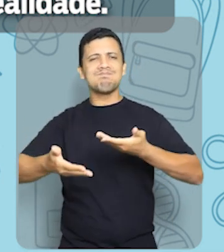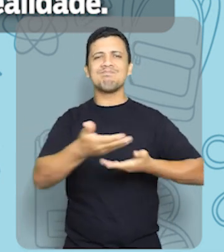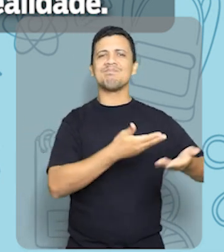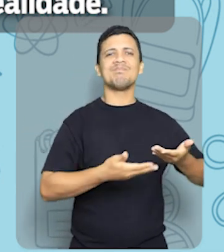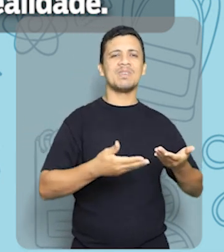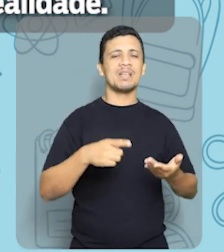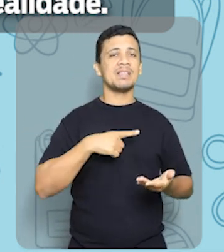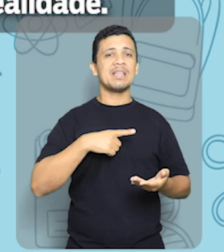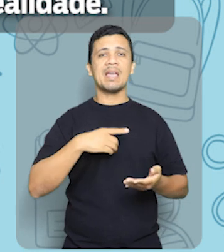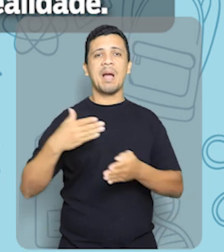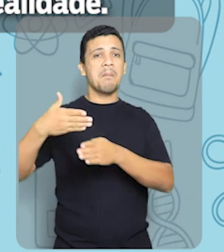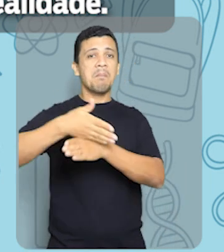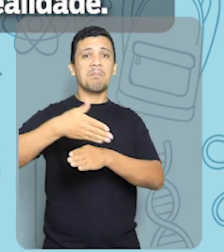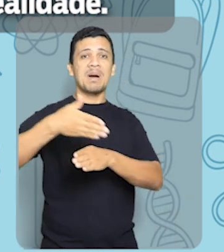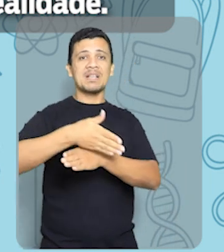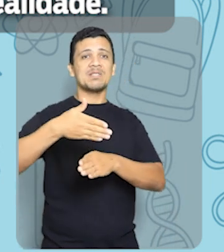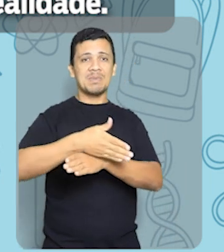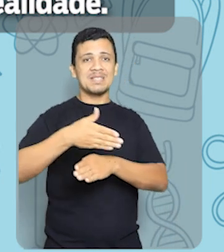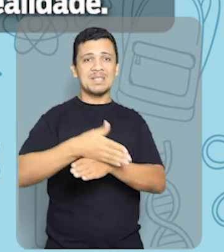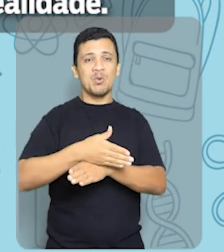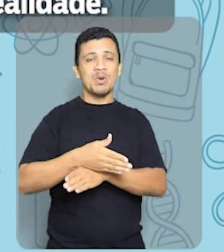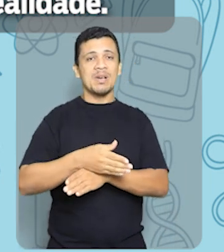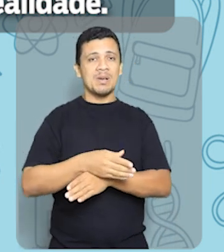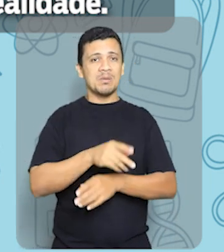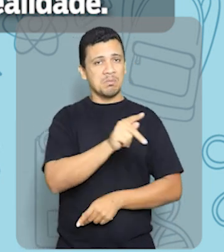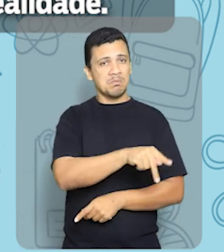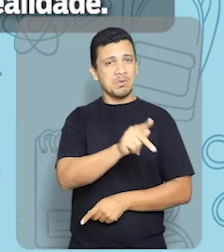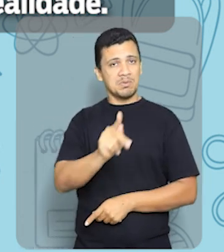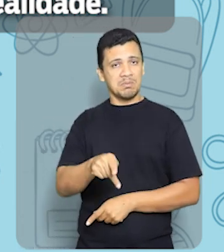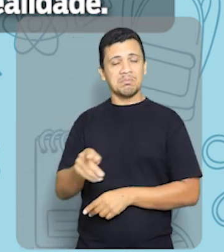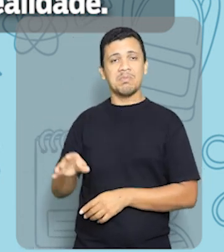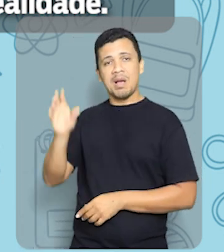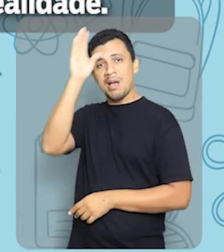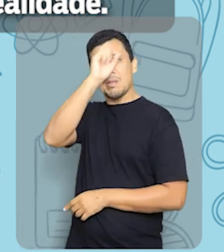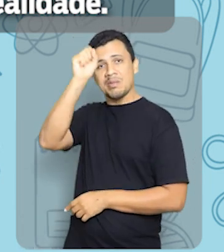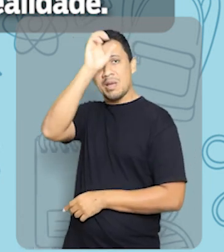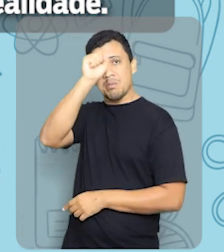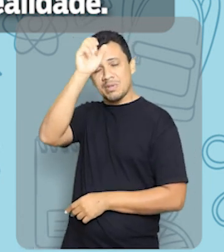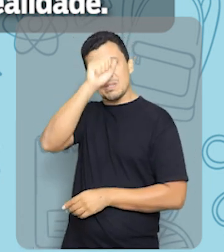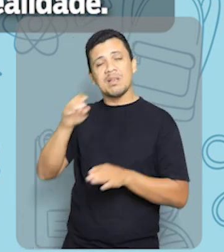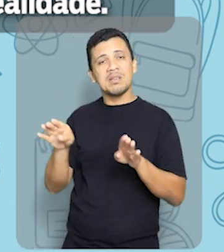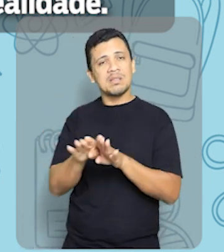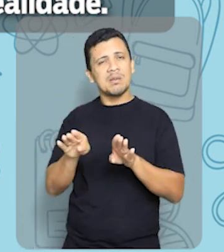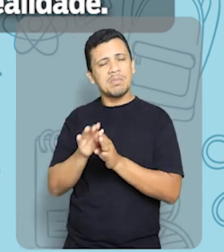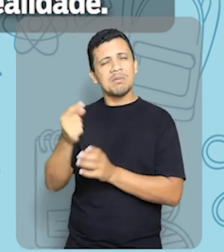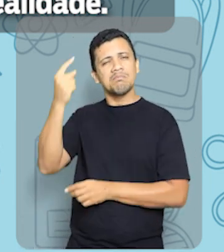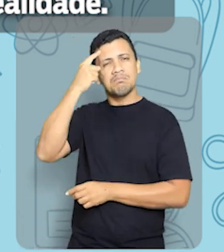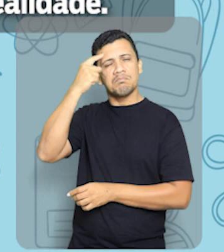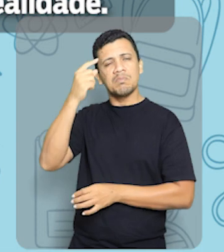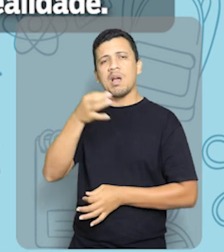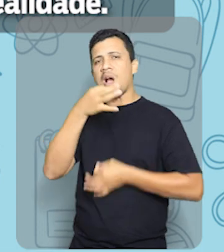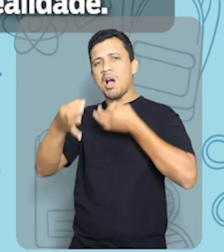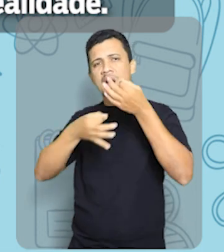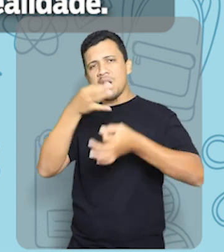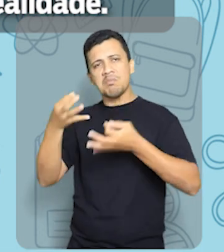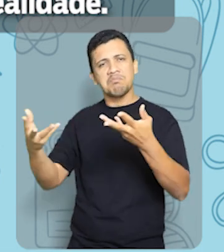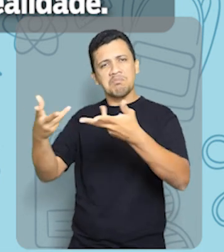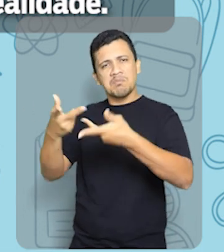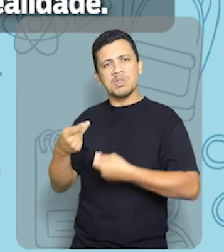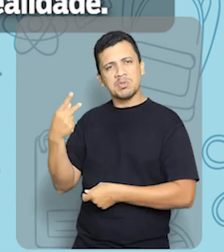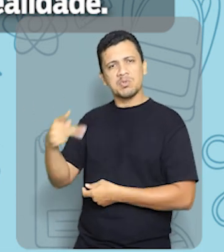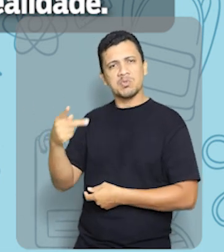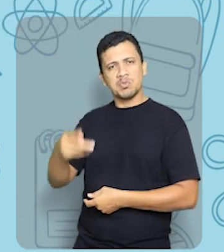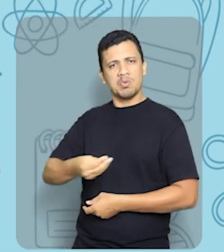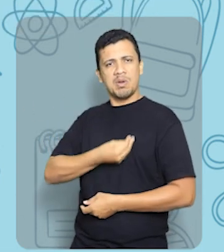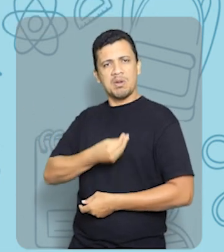a participação ativa dos educadores no processo de aprendizado e na reflexão crítica sobre a sua própria